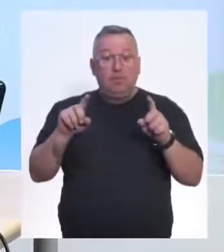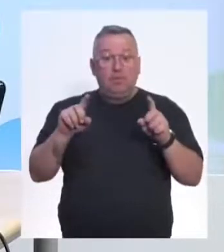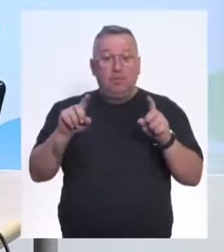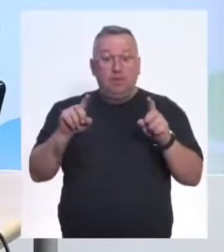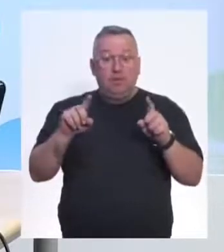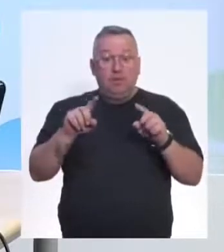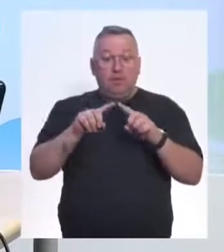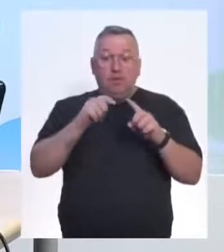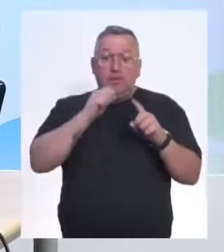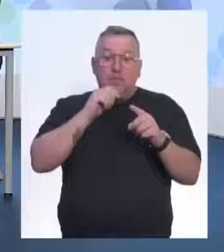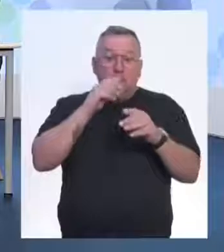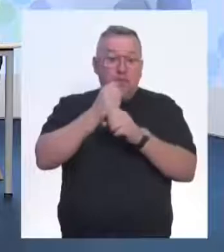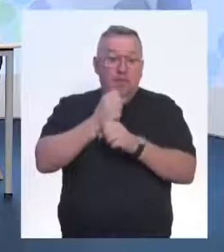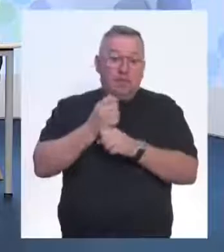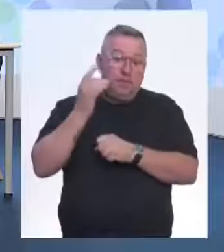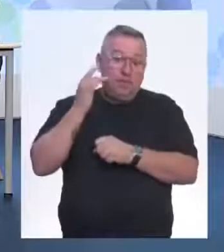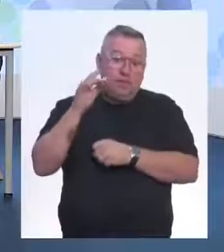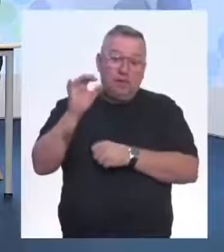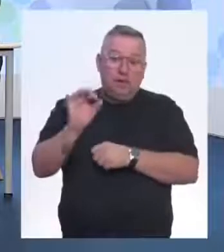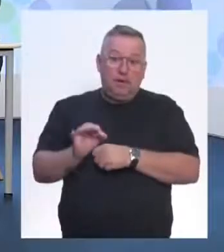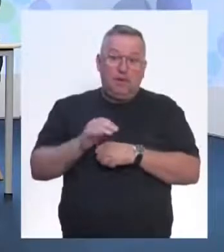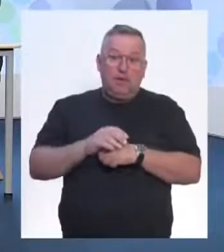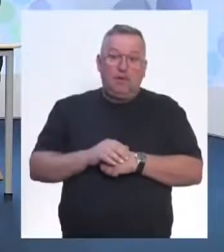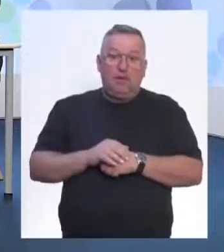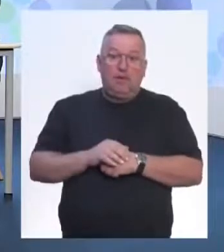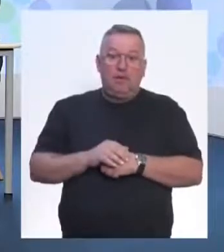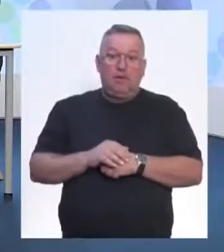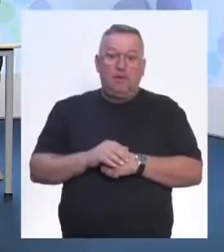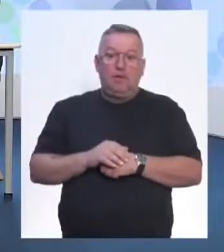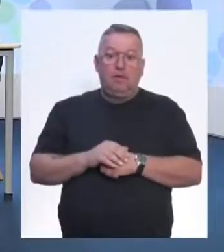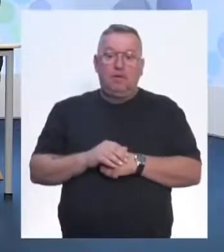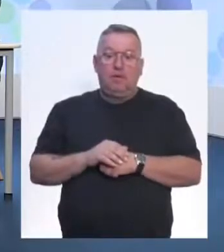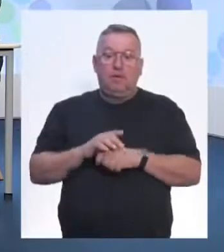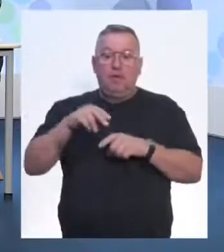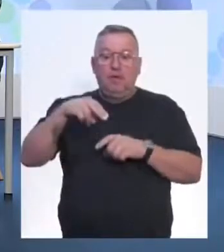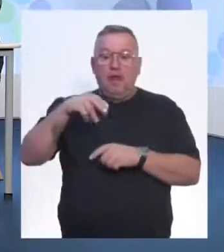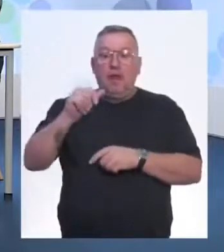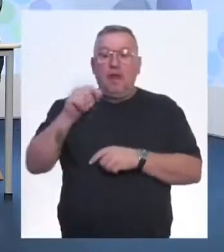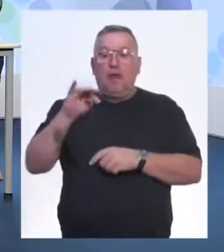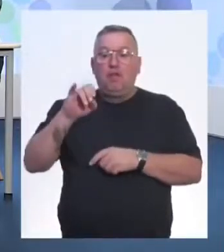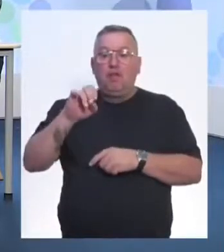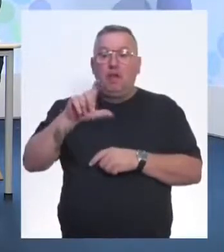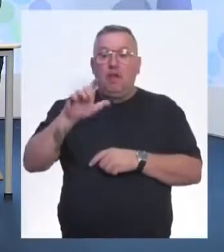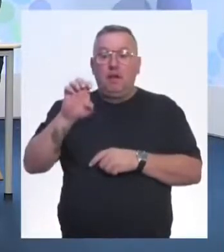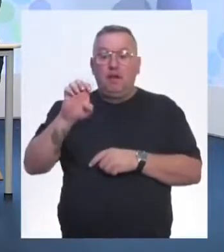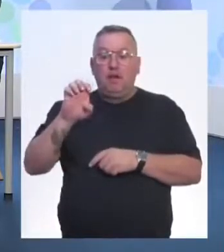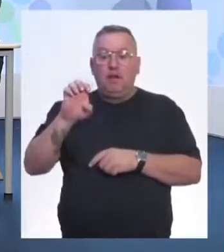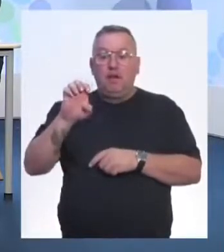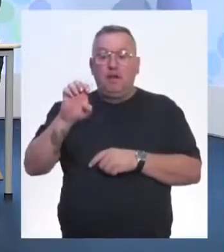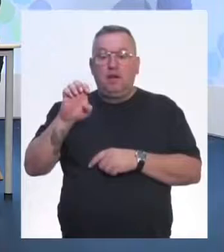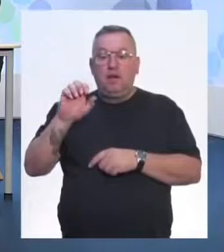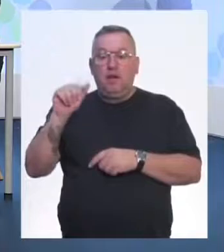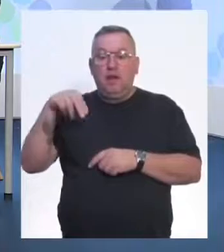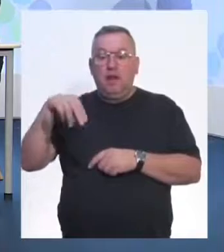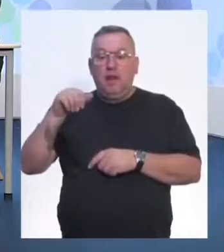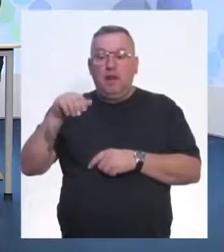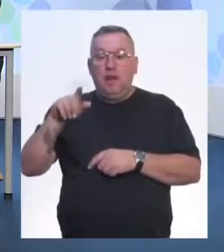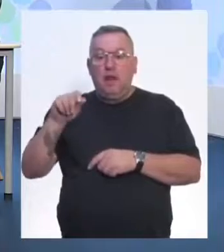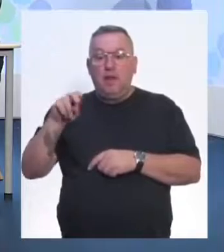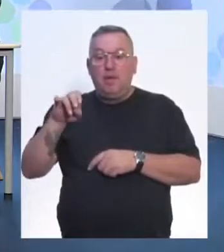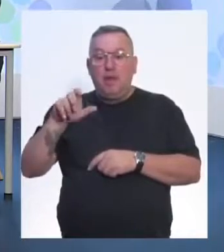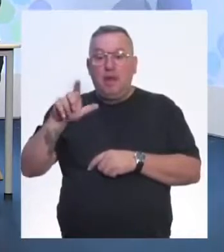como eu não fiz a conta, não sei se está certo. Agora, a Natiele e a Ana